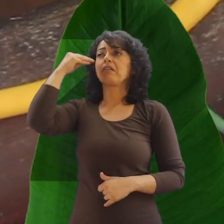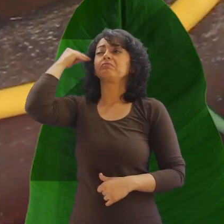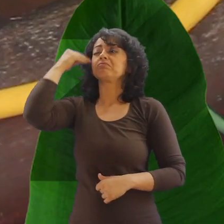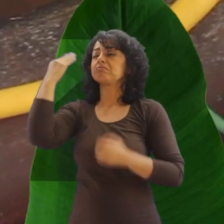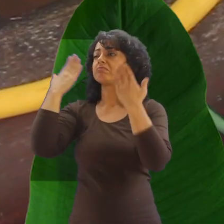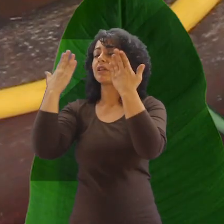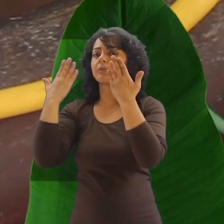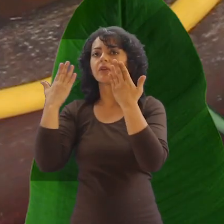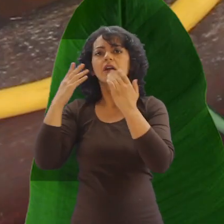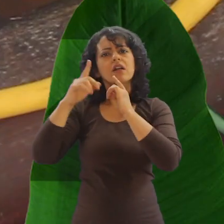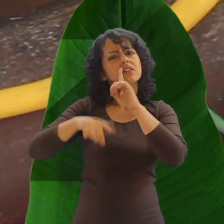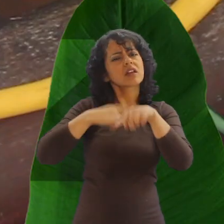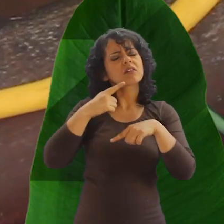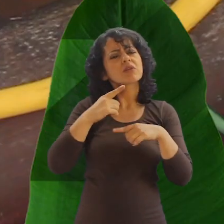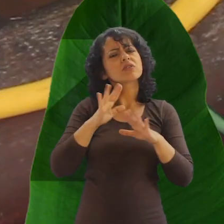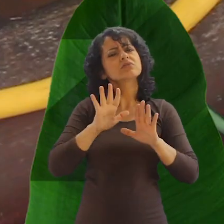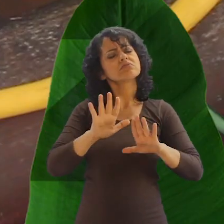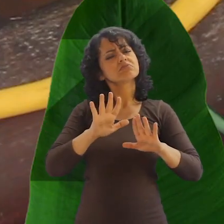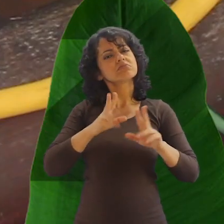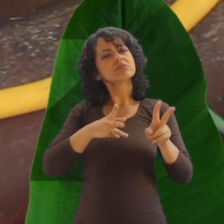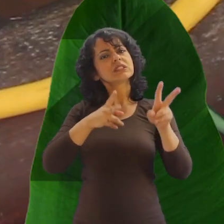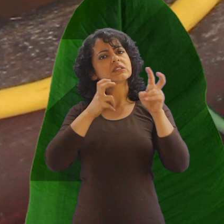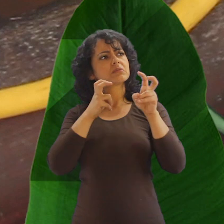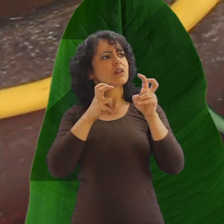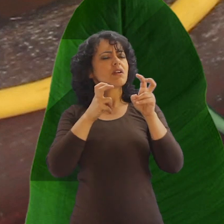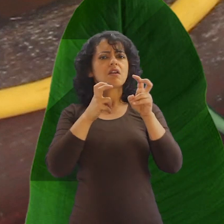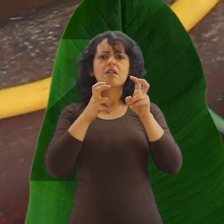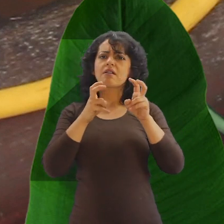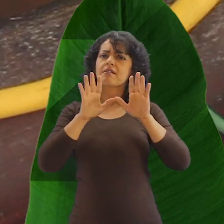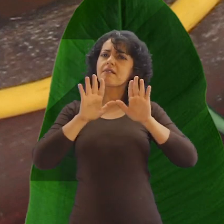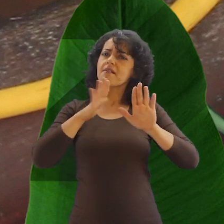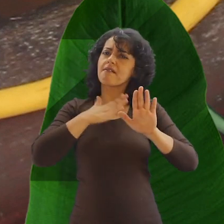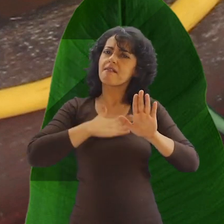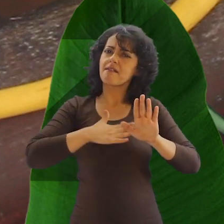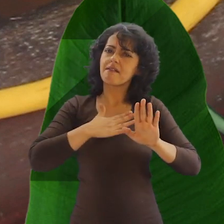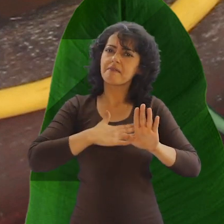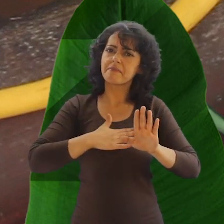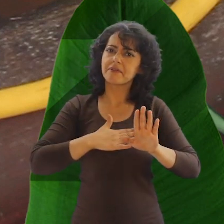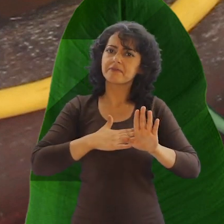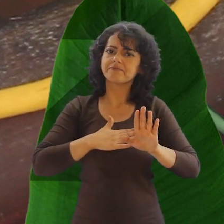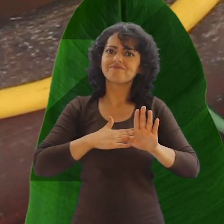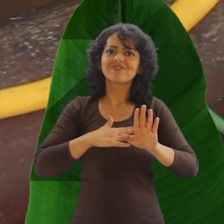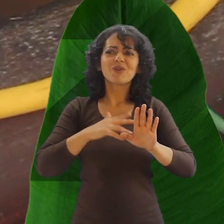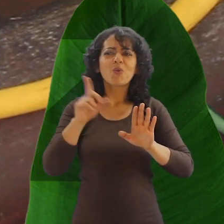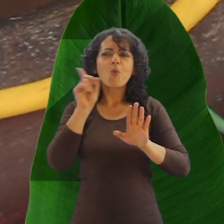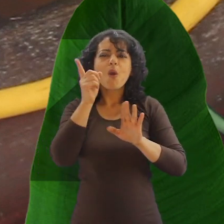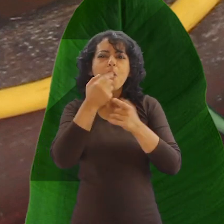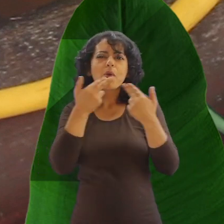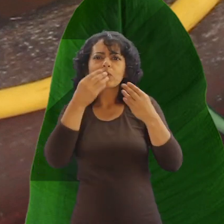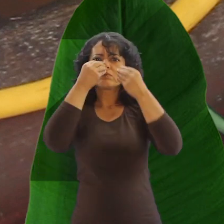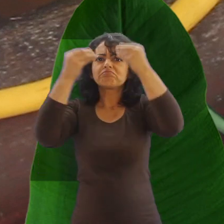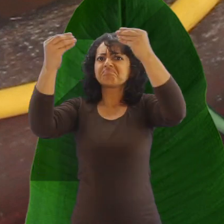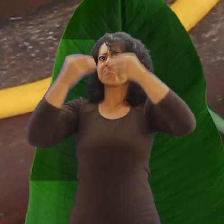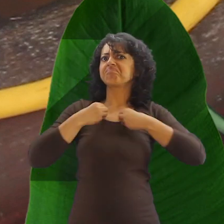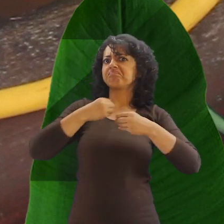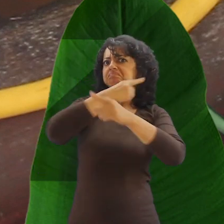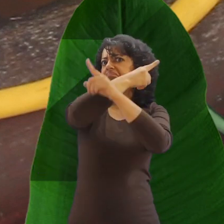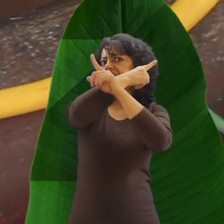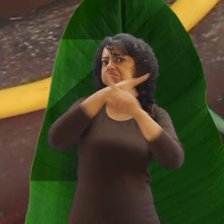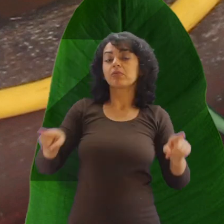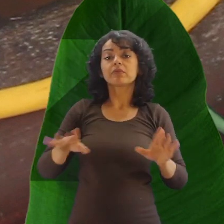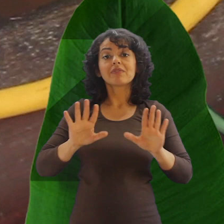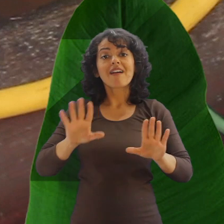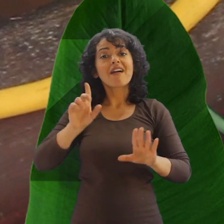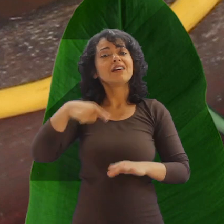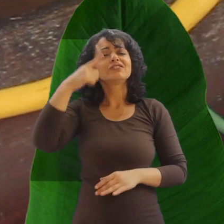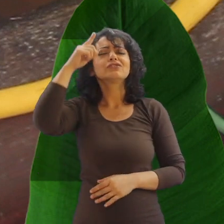você percebe que não é bem assim, sabe? Não chega a ser um cancelamento, é um ódio diário, é um